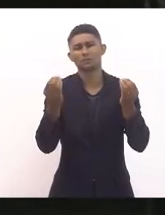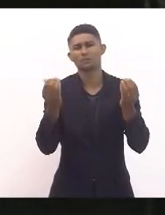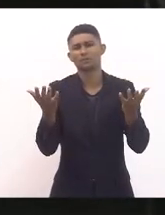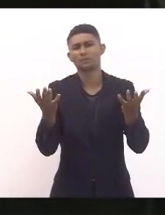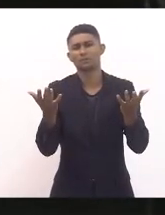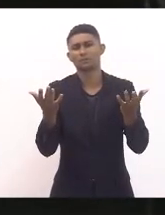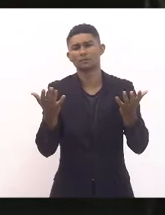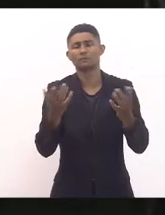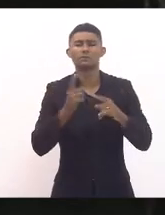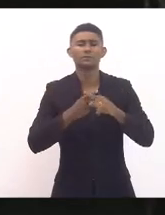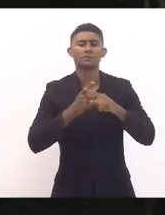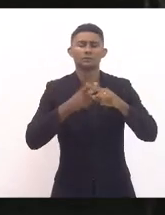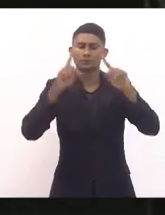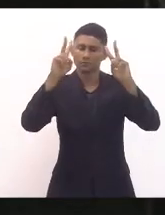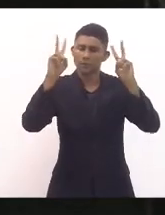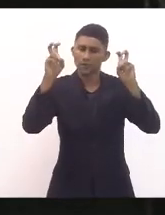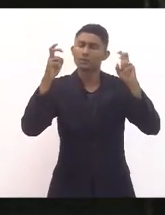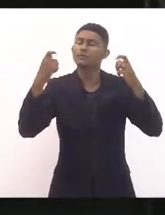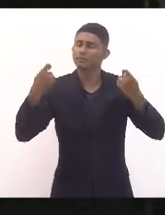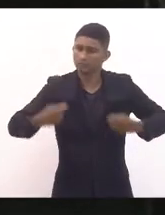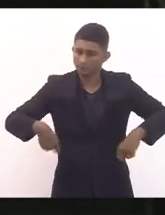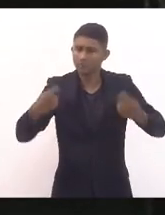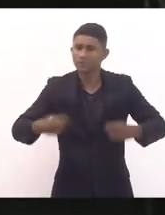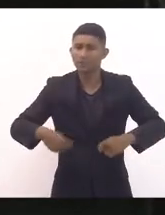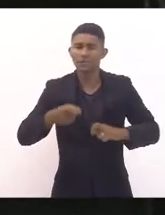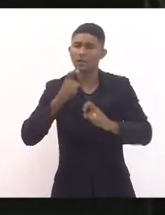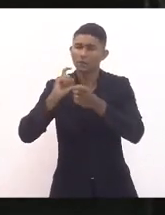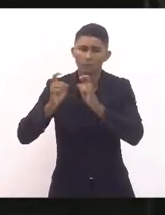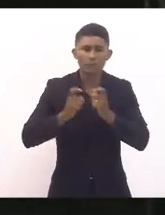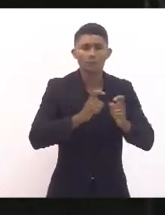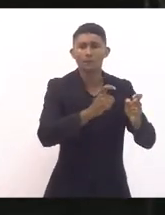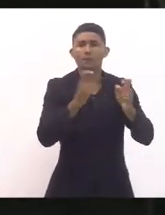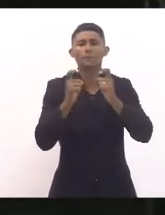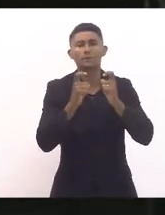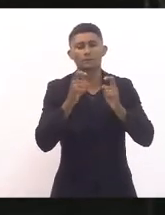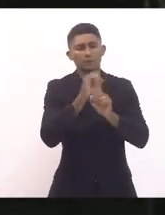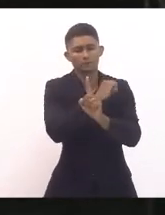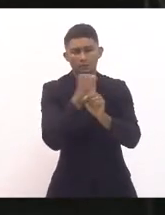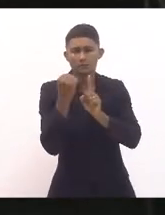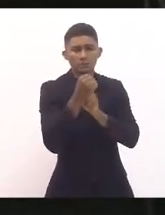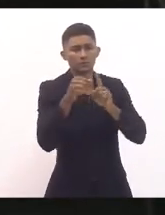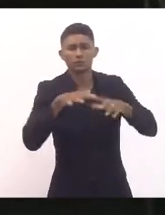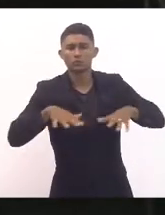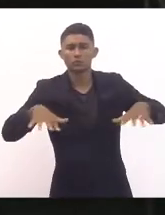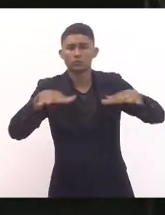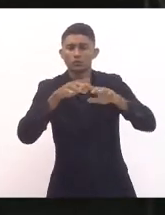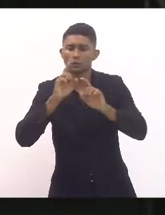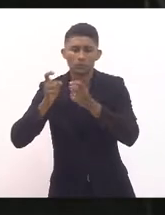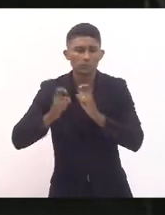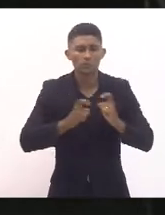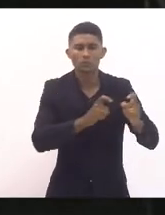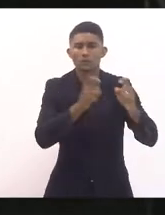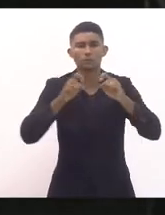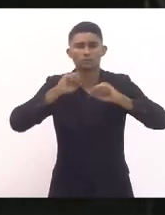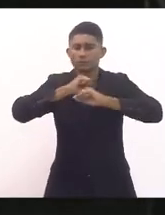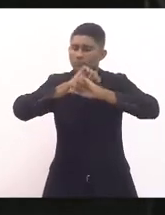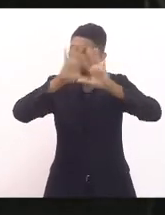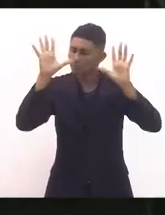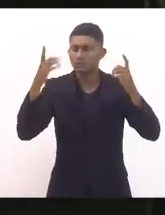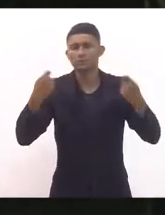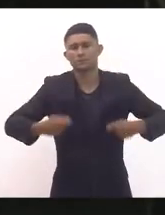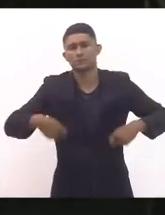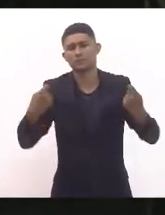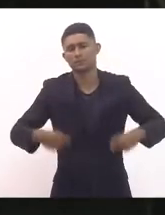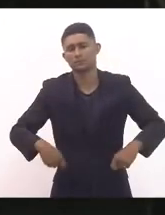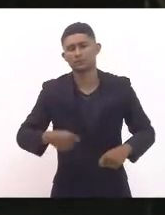um tema que tem que ser encarado, discutido com muita clareza pela nossa sociedade. Nós não podemos aceitar, deputada Mônica, que as